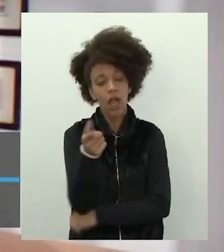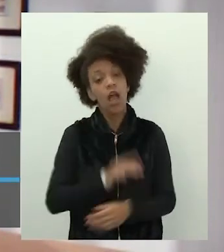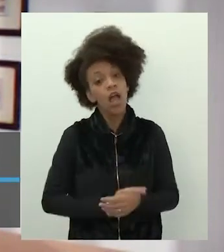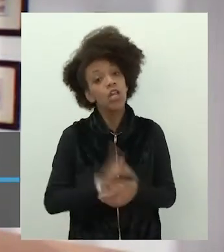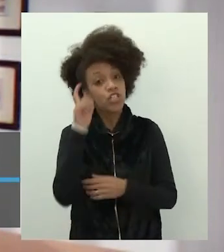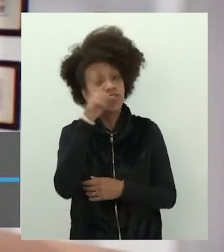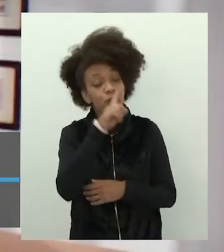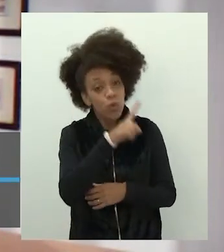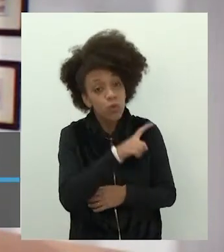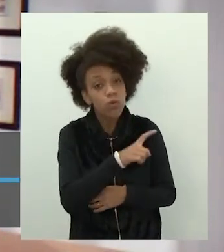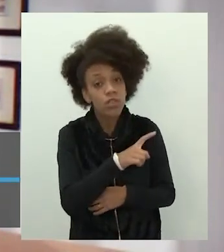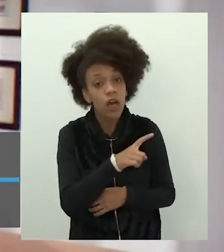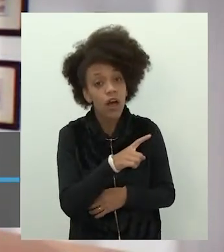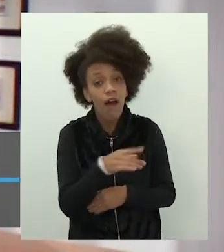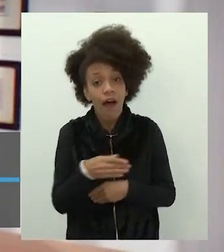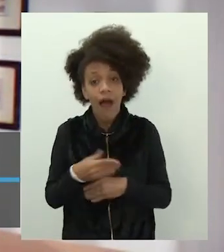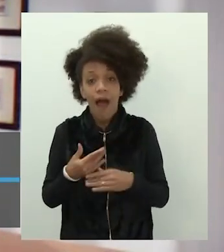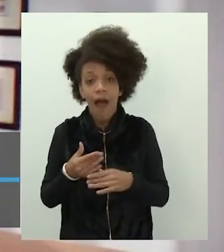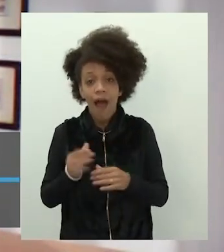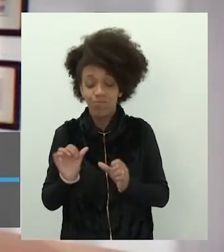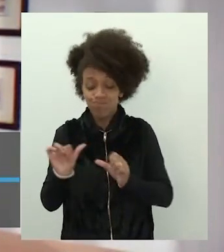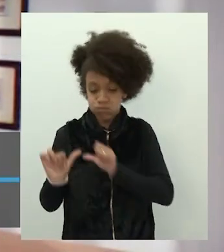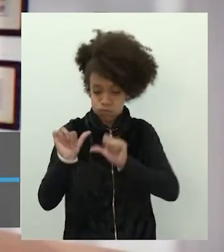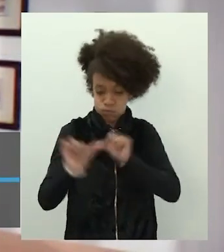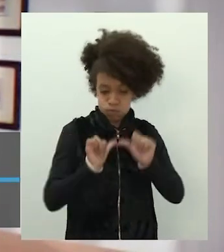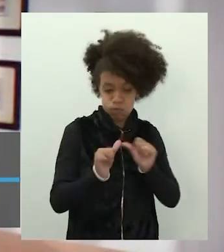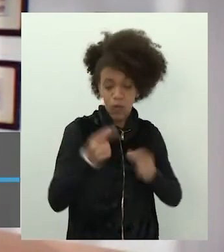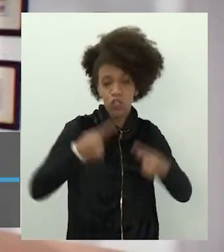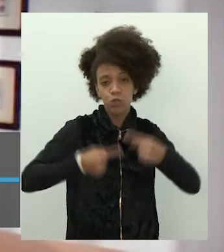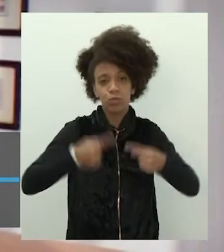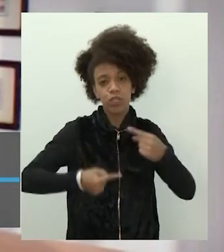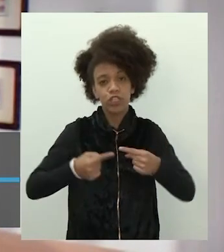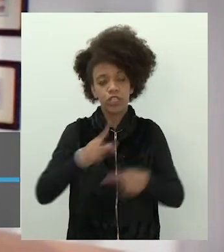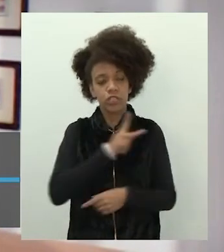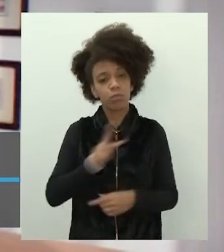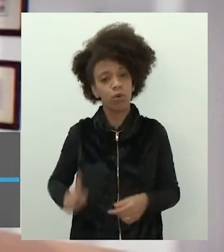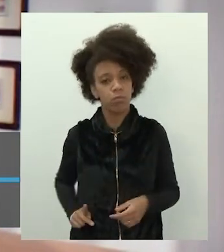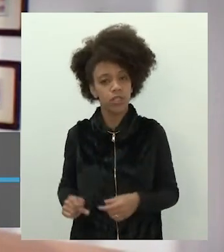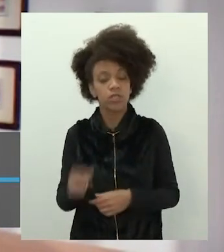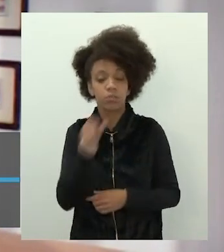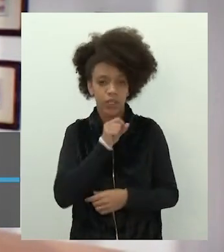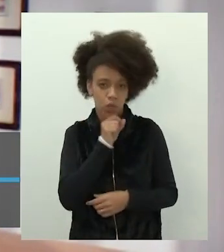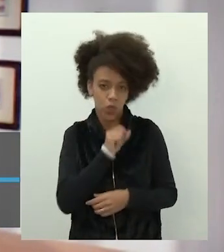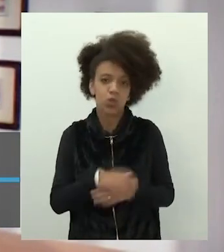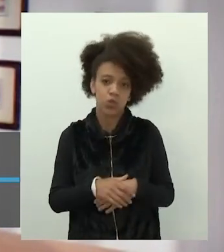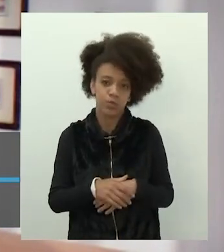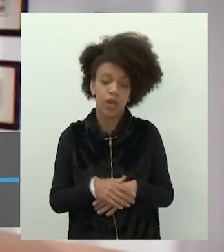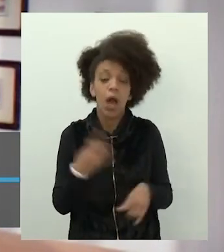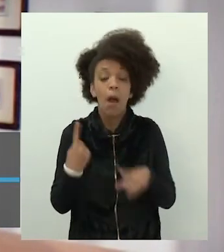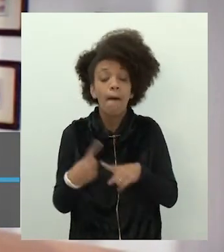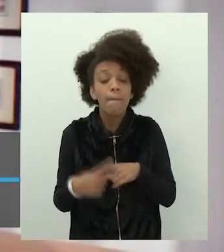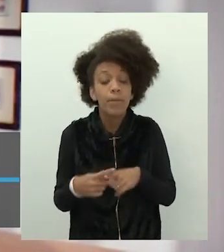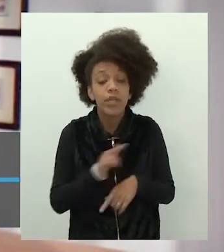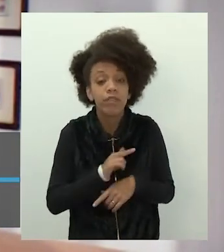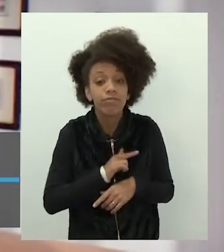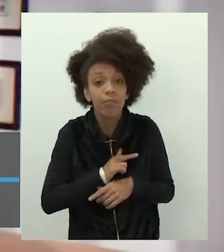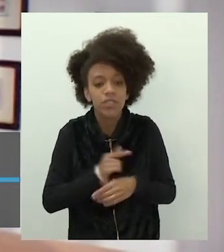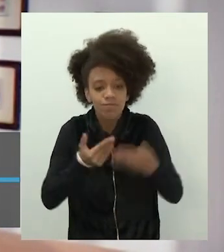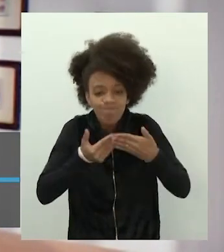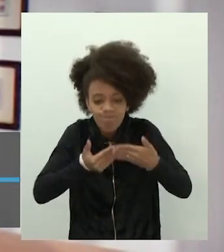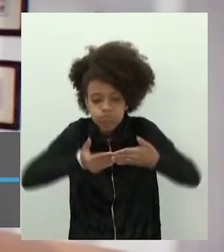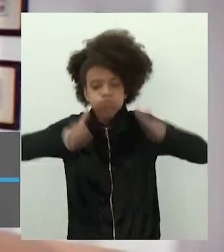dificulta muito a elaboração de políticas públicas para idosos, porque nós temos que